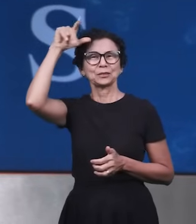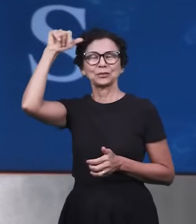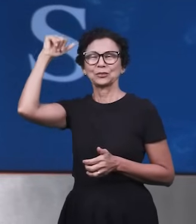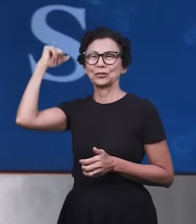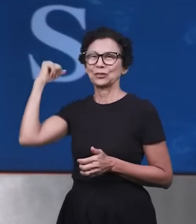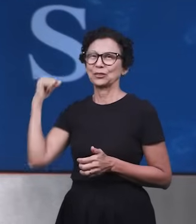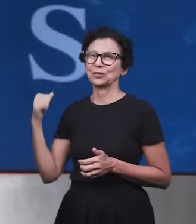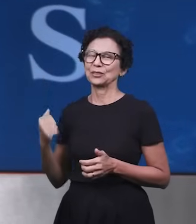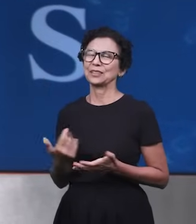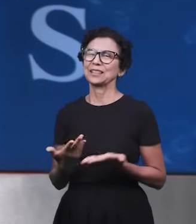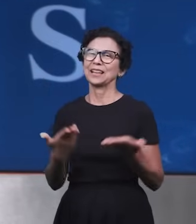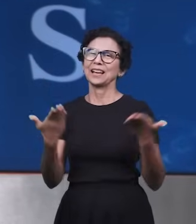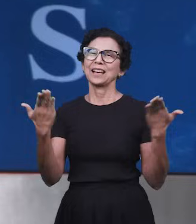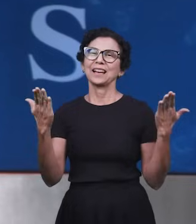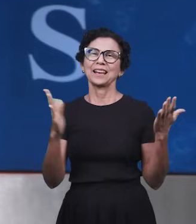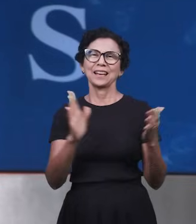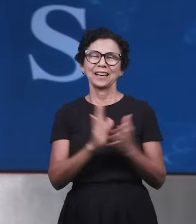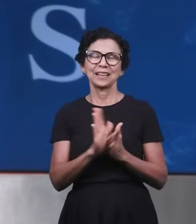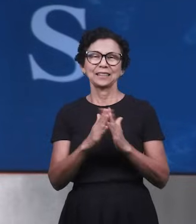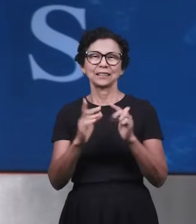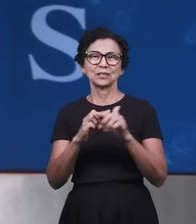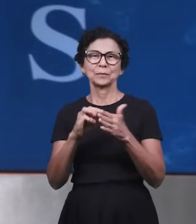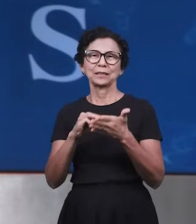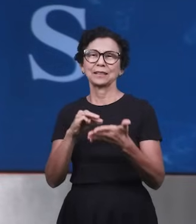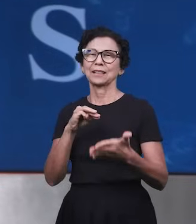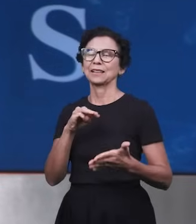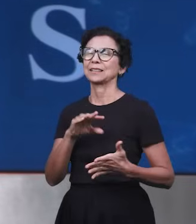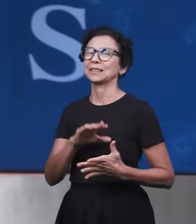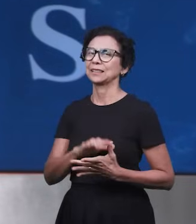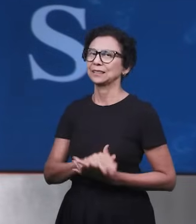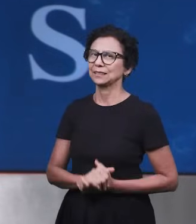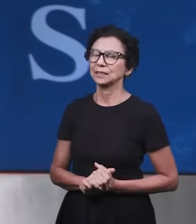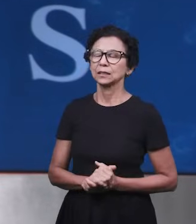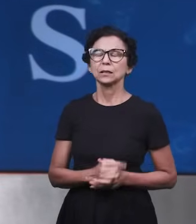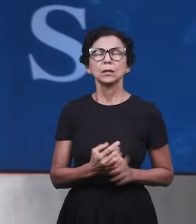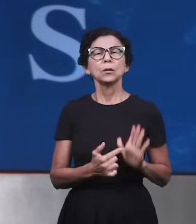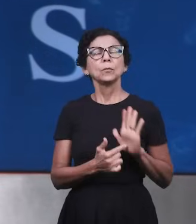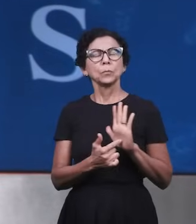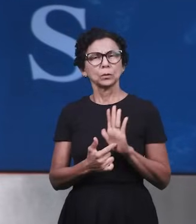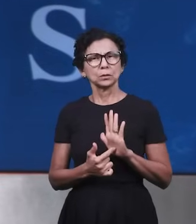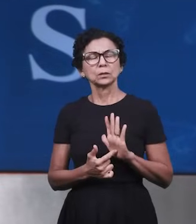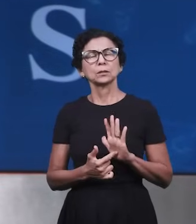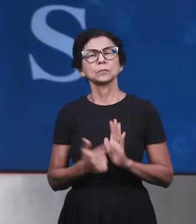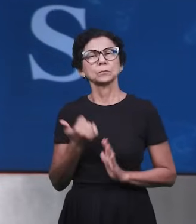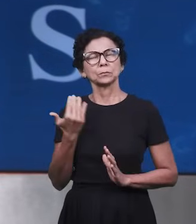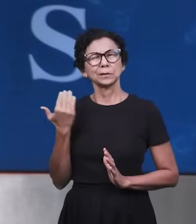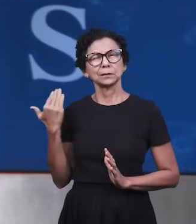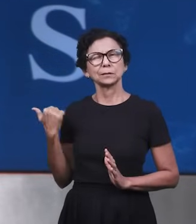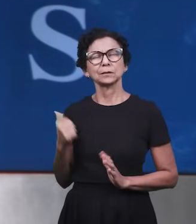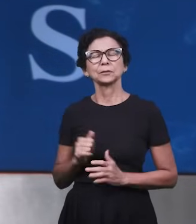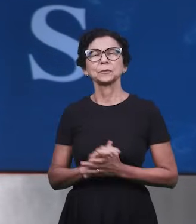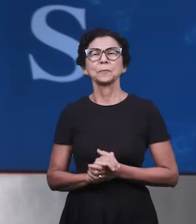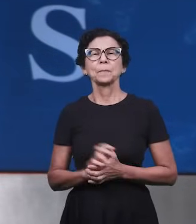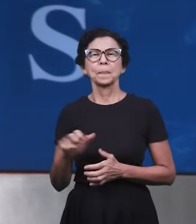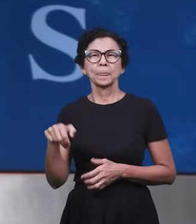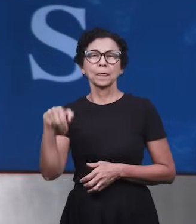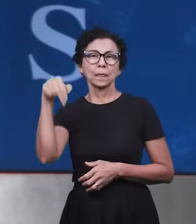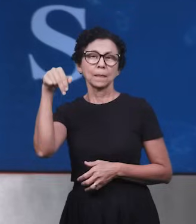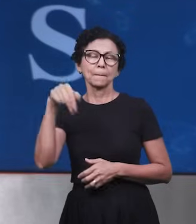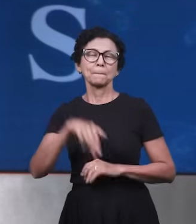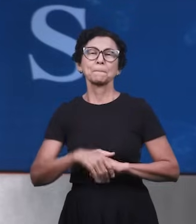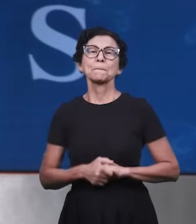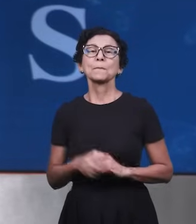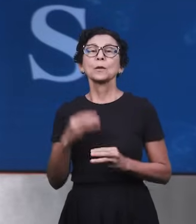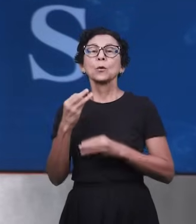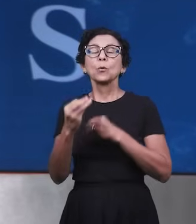Missão Internacional Cristã Maranata. Nós mostramos aí na última edição sobre a região norte como foi o início da